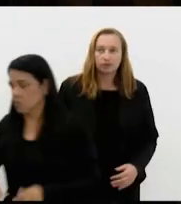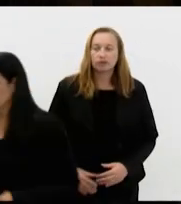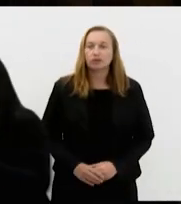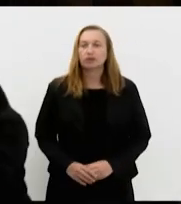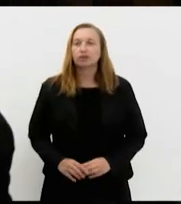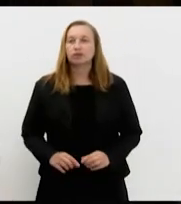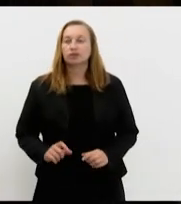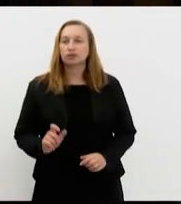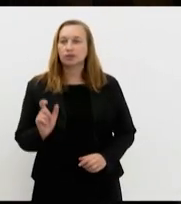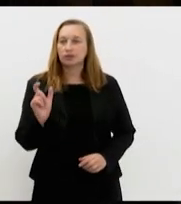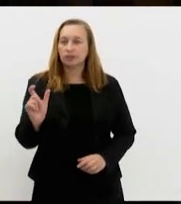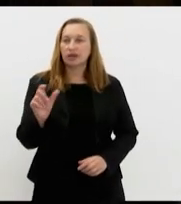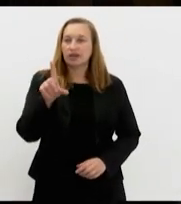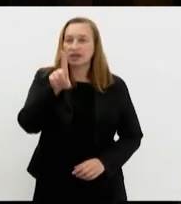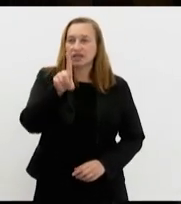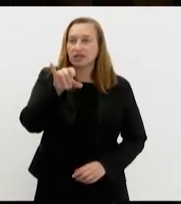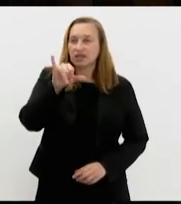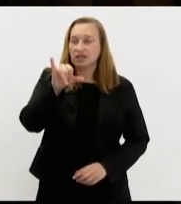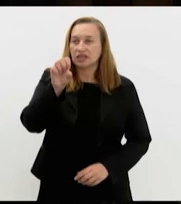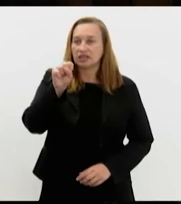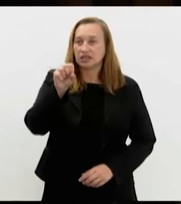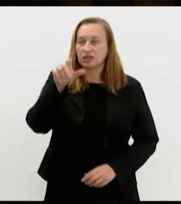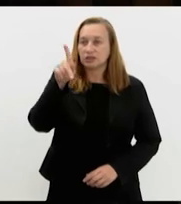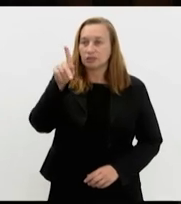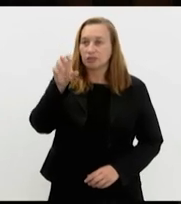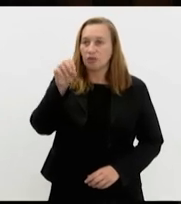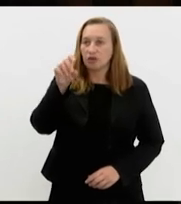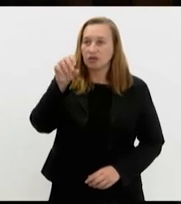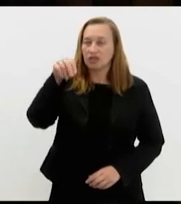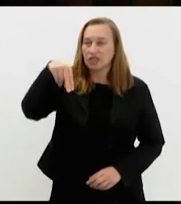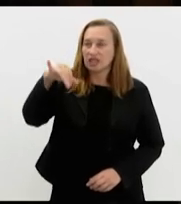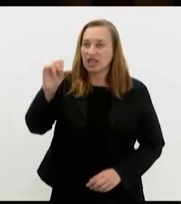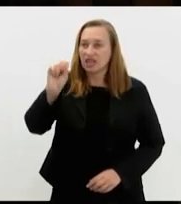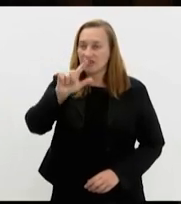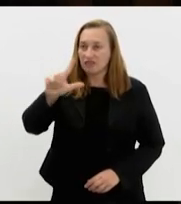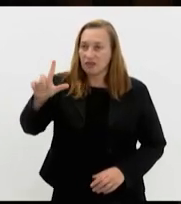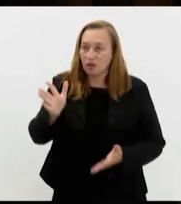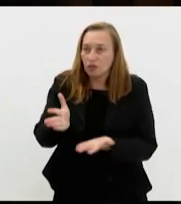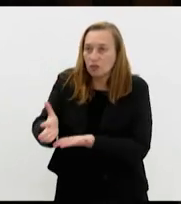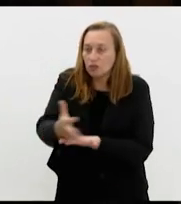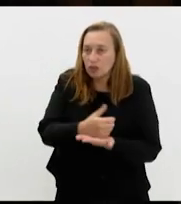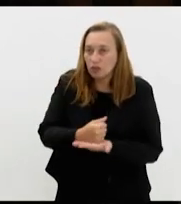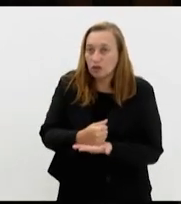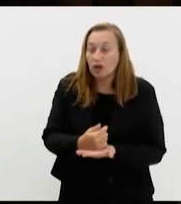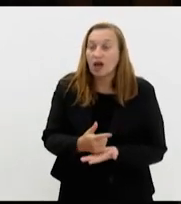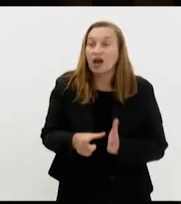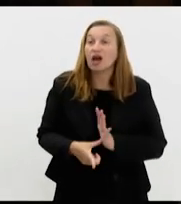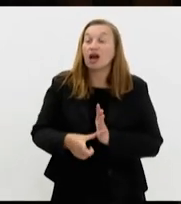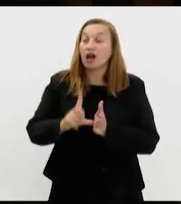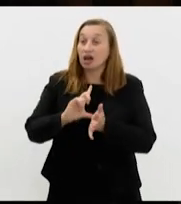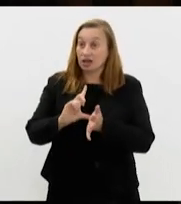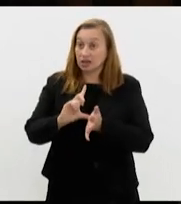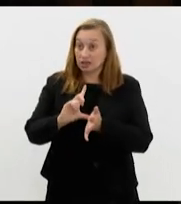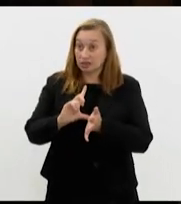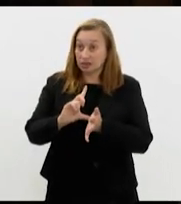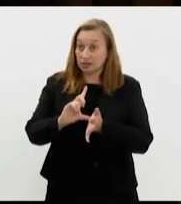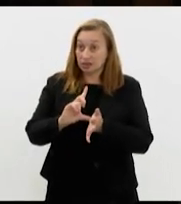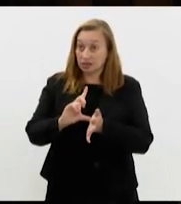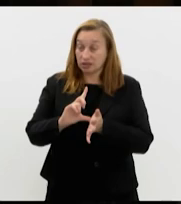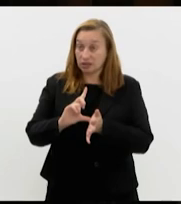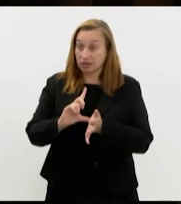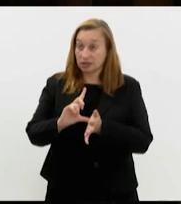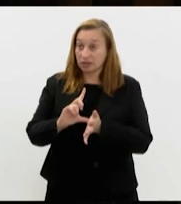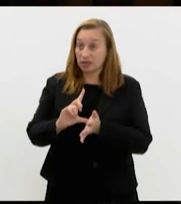as palavras disponíveis e a arrecadar. Antes era os recursos oriundos das receitas advindas dos